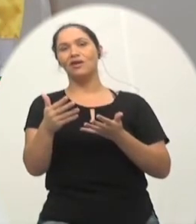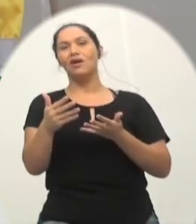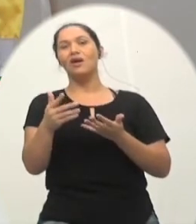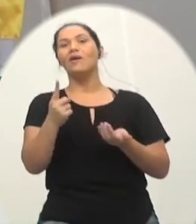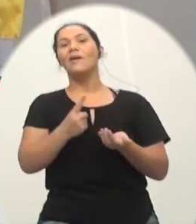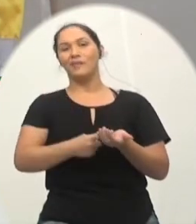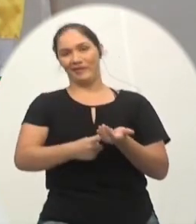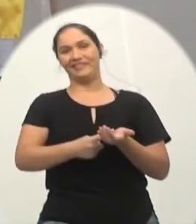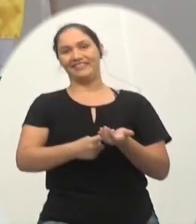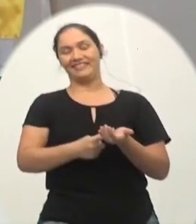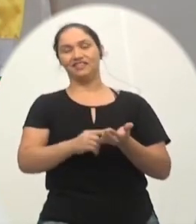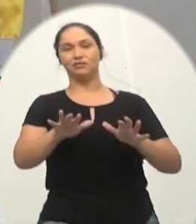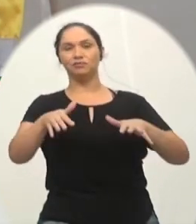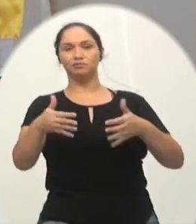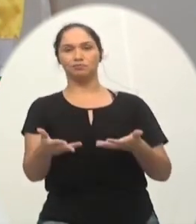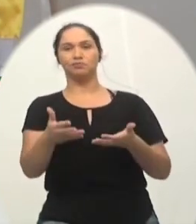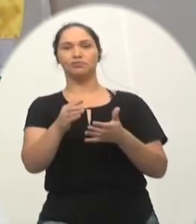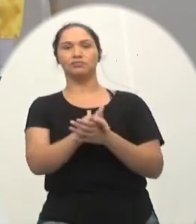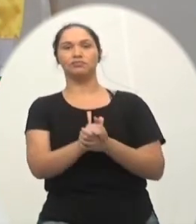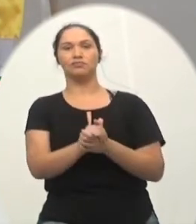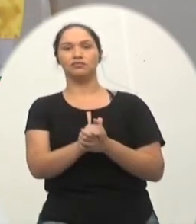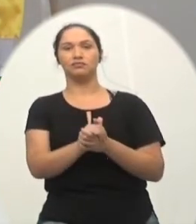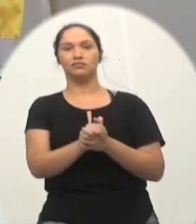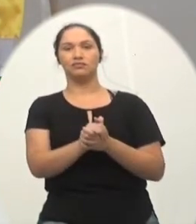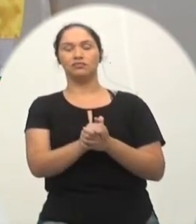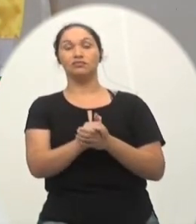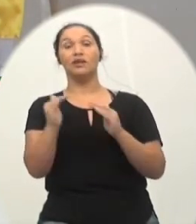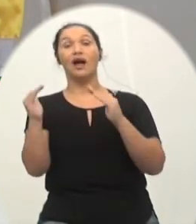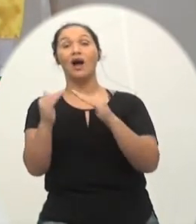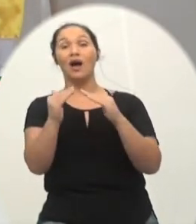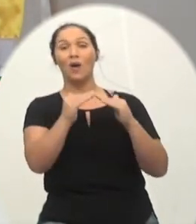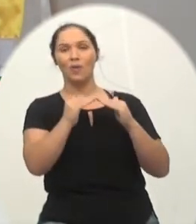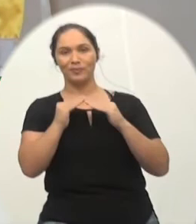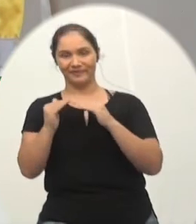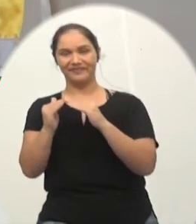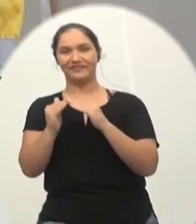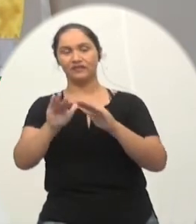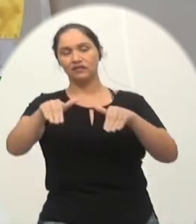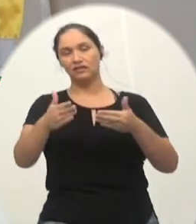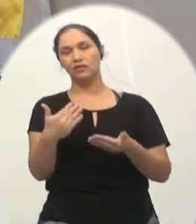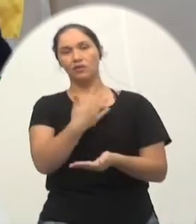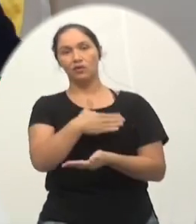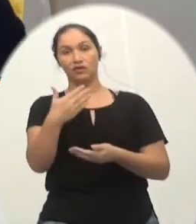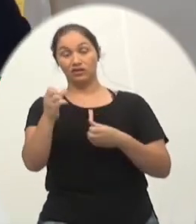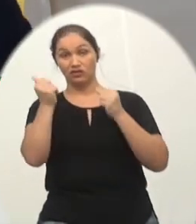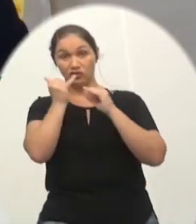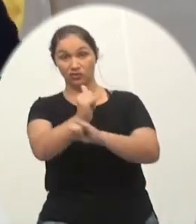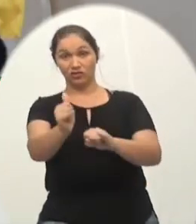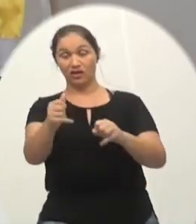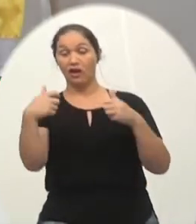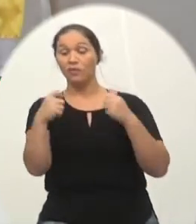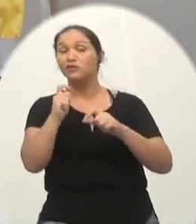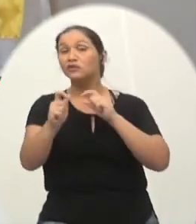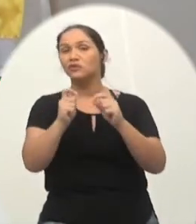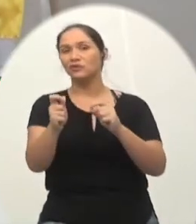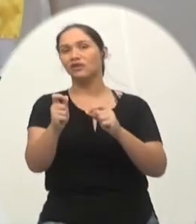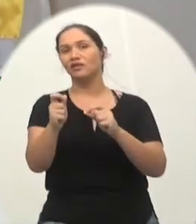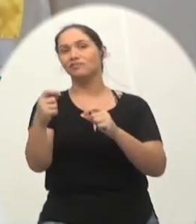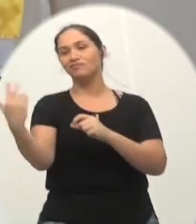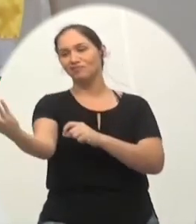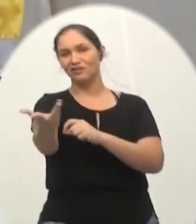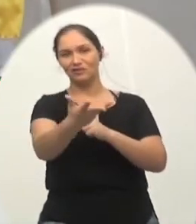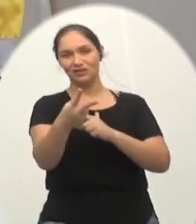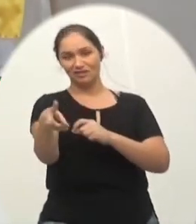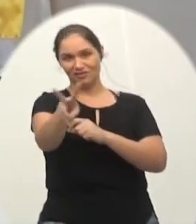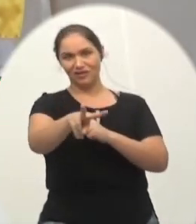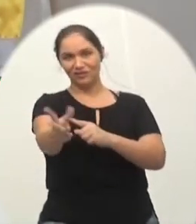Eu quero também dizer que precisamos e preciso da ajuda de vocês para a gente levar essa bandeira tão importante que